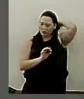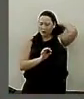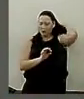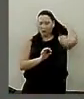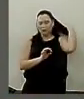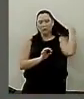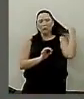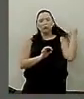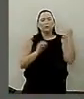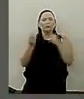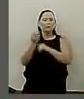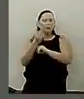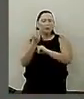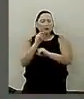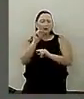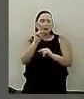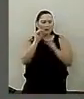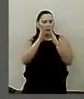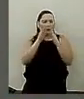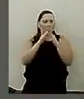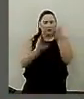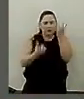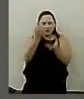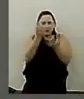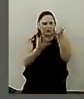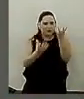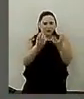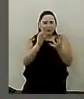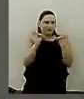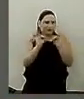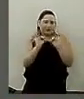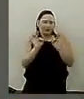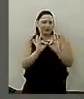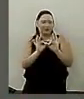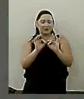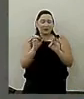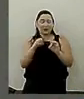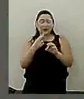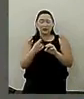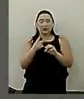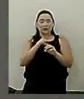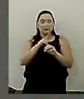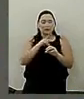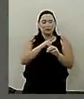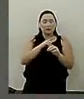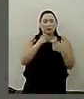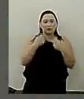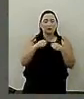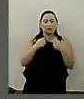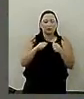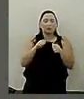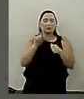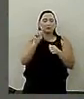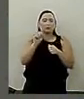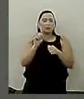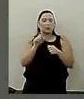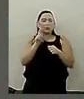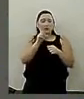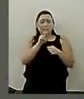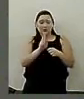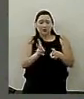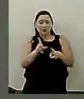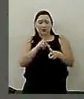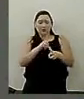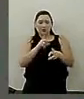de incêndio, de alguma coisa, de uma tragédia qualquer. É claro que todas as vezes que acontece uma